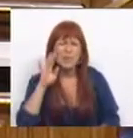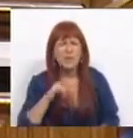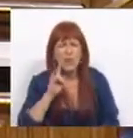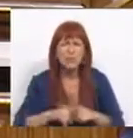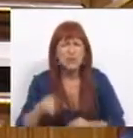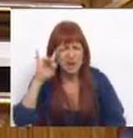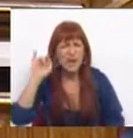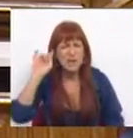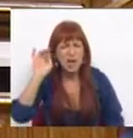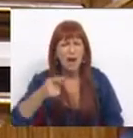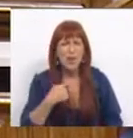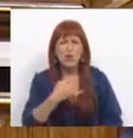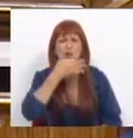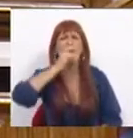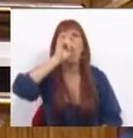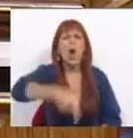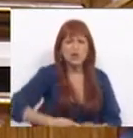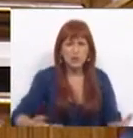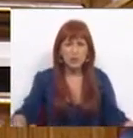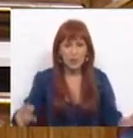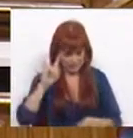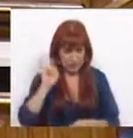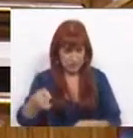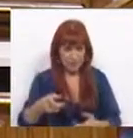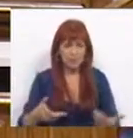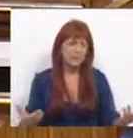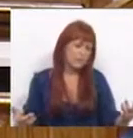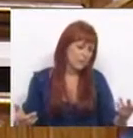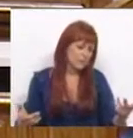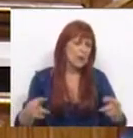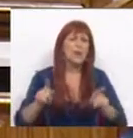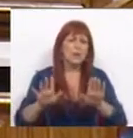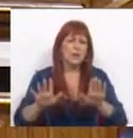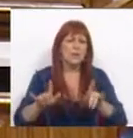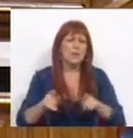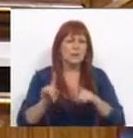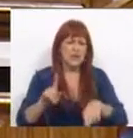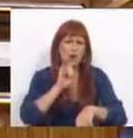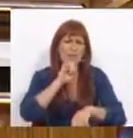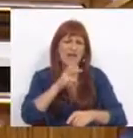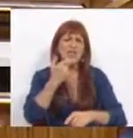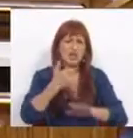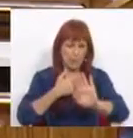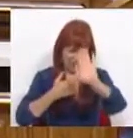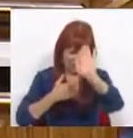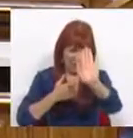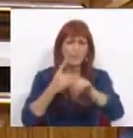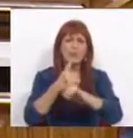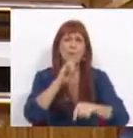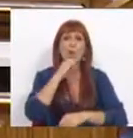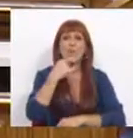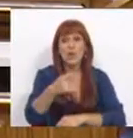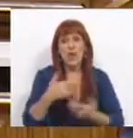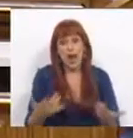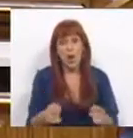Senhora Deputada tem ideia do que estamos a falar. Tem ideia. Então, vão ter certamente oportunidade de responder, porque podemos dizer